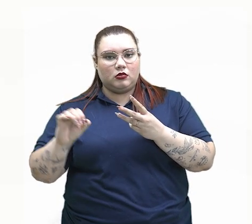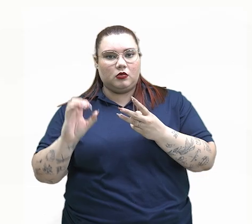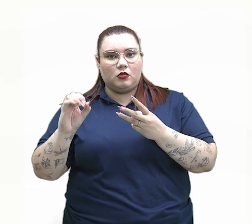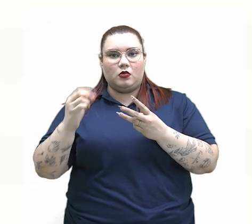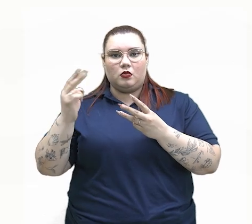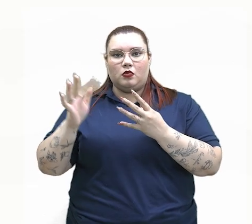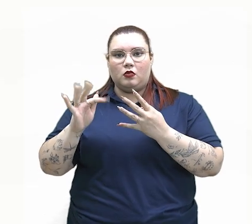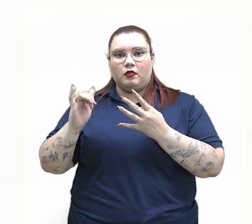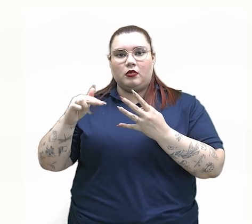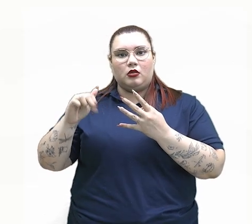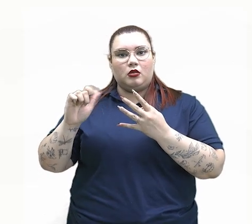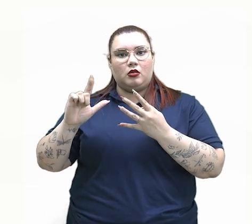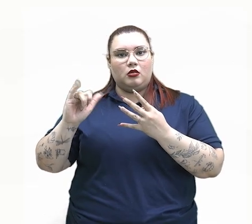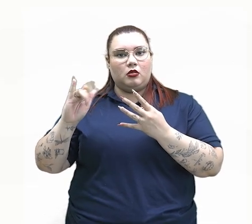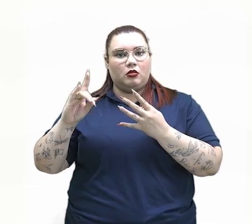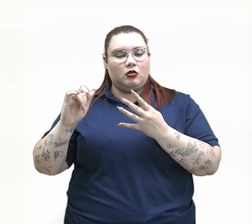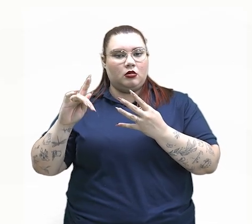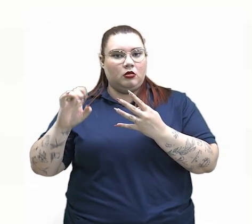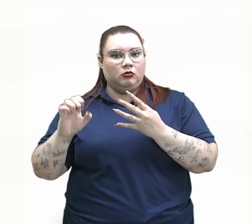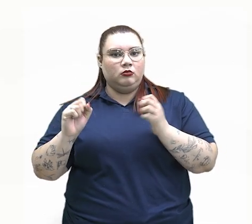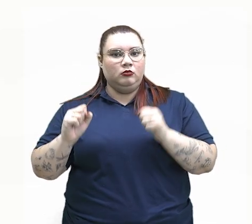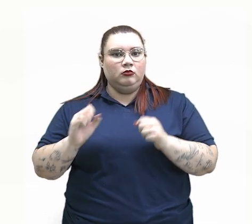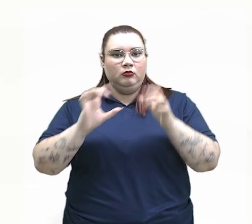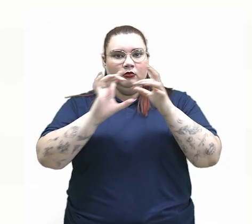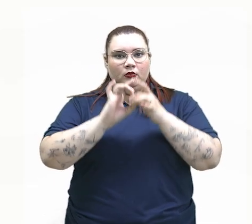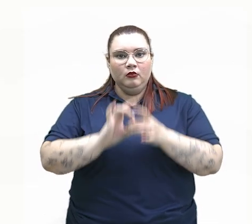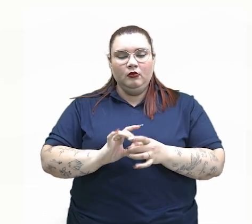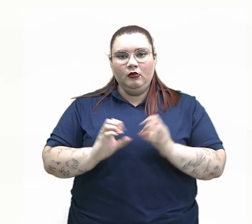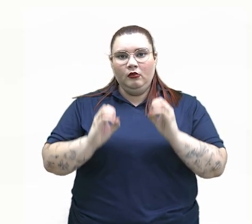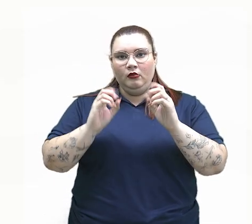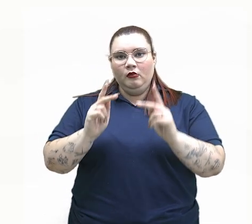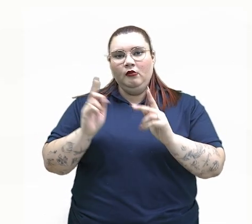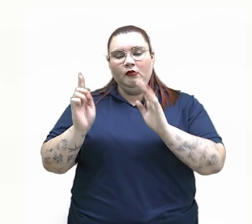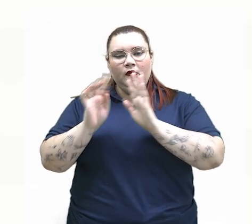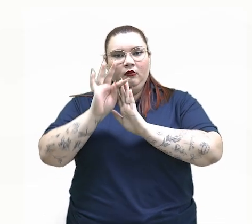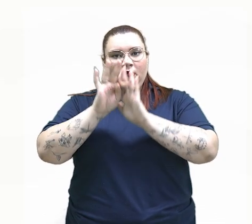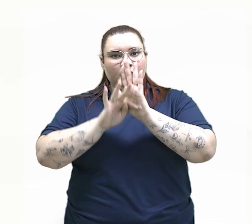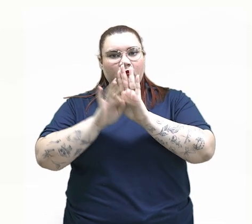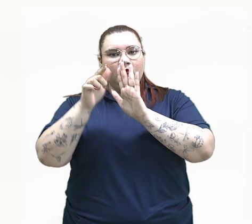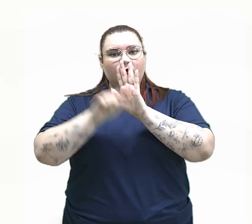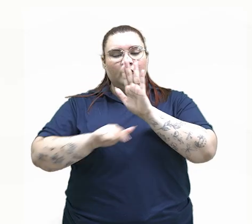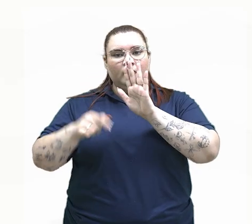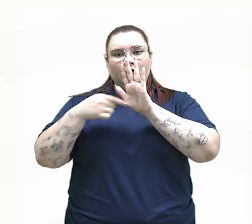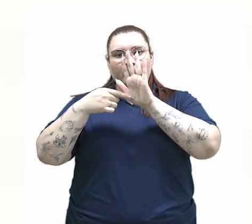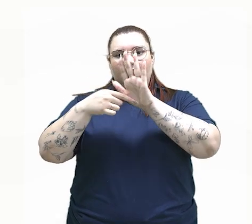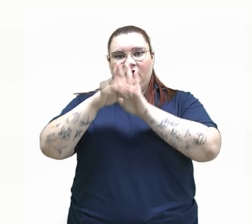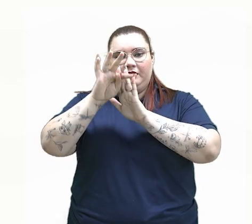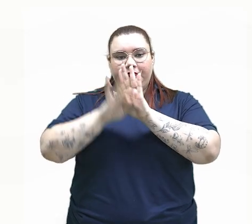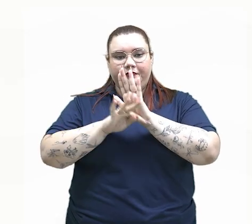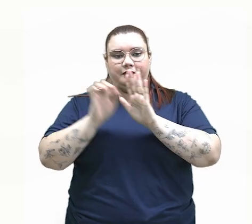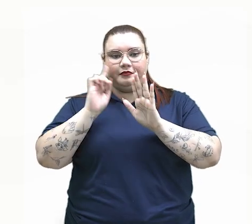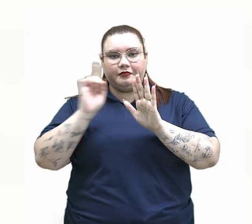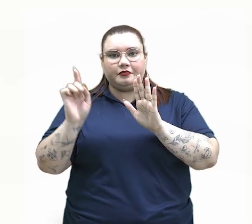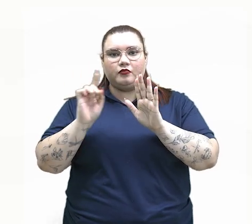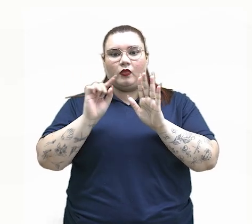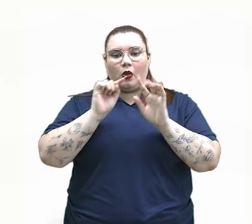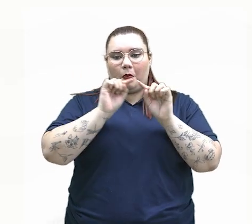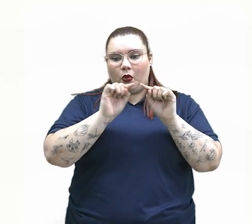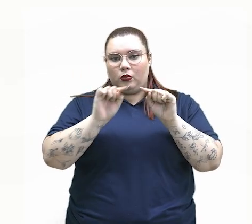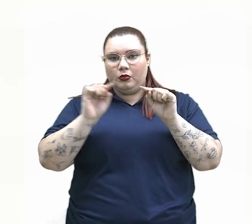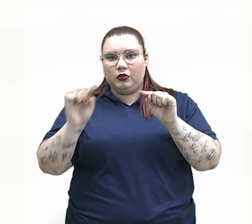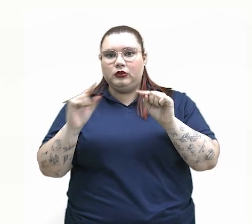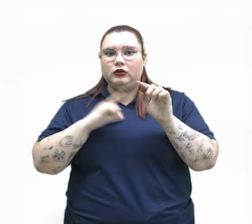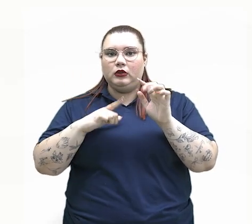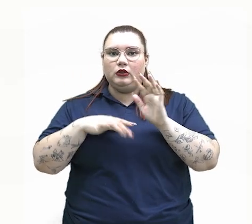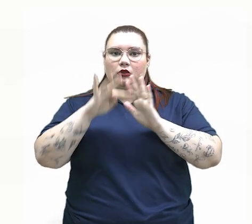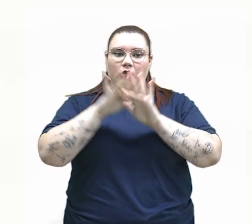na finalidade também faz parte, tá? Então, esse texto, mais uma vez, essas reticências aqui, gente, é que tem